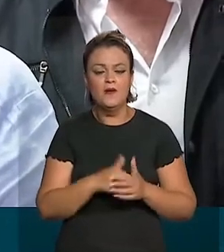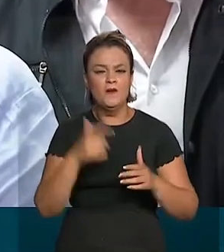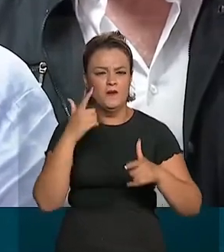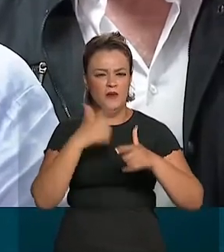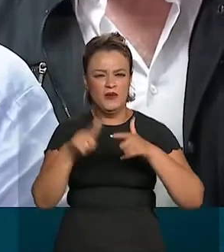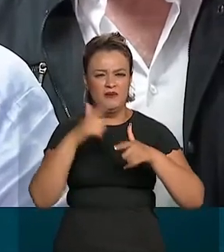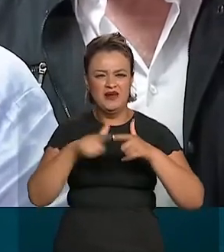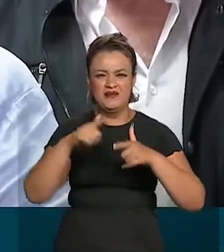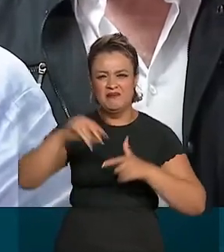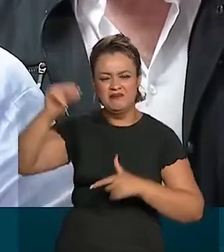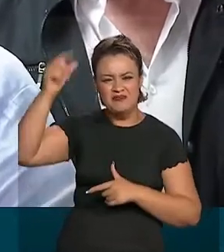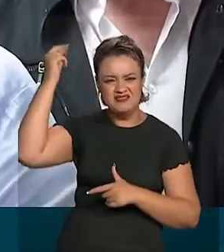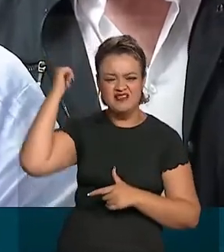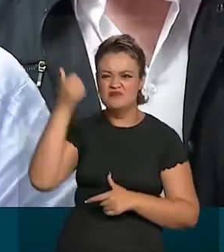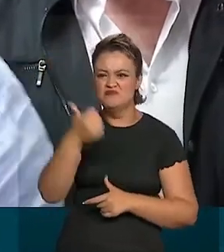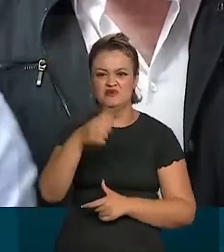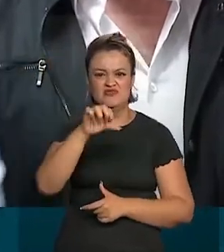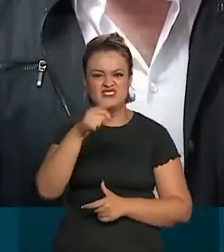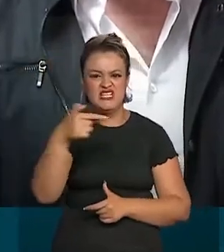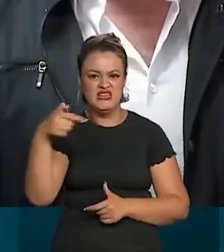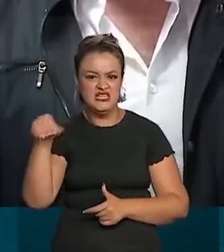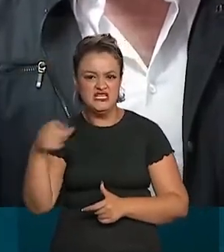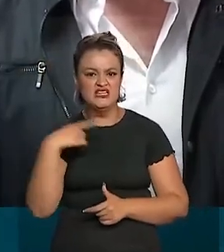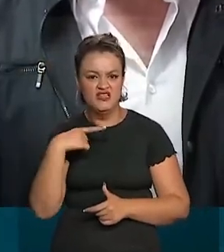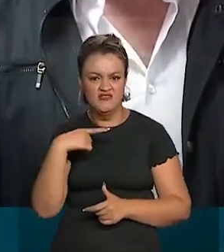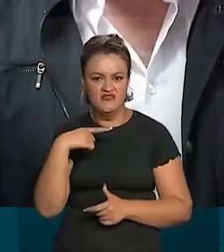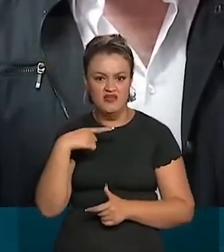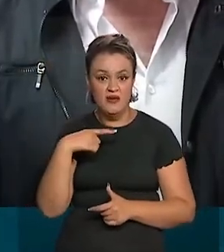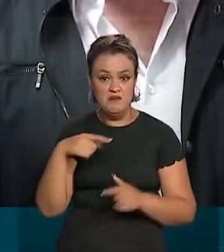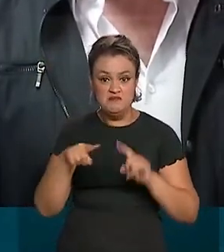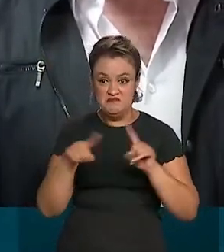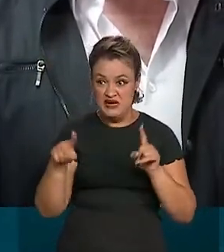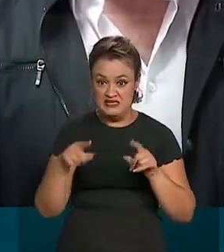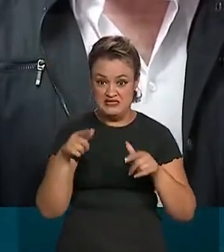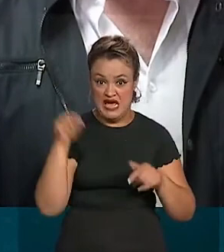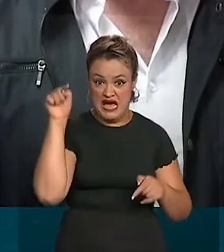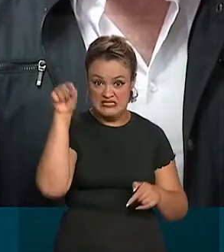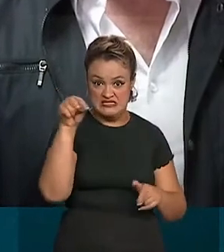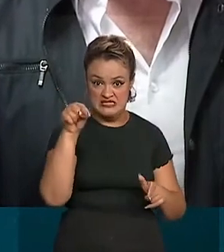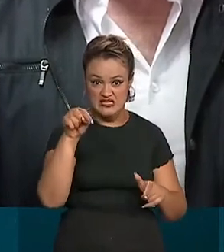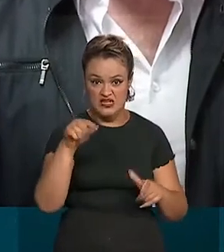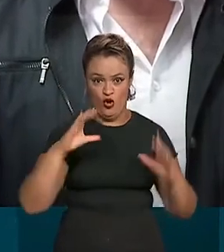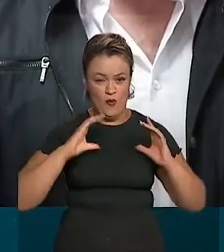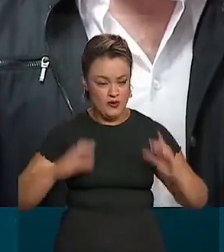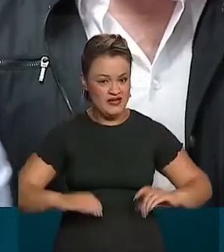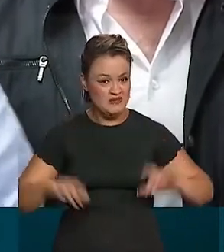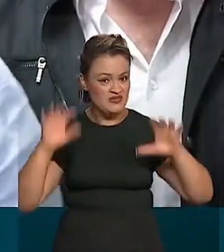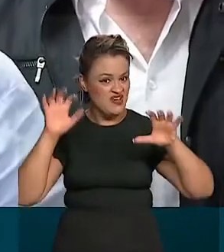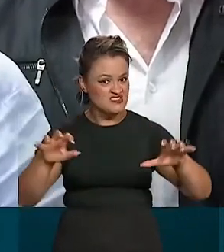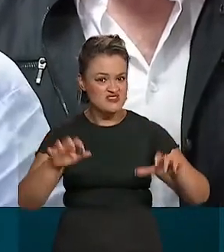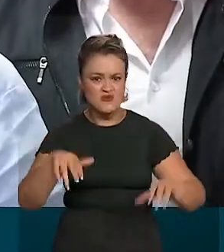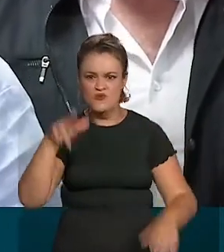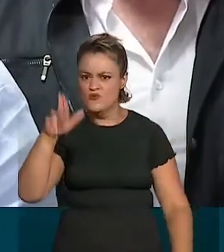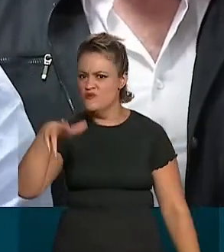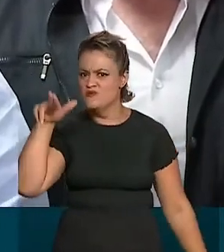luta armada nesse país, nos anos 70, houve qualquer tentativa de qualquer grupo fazer